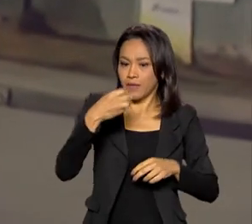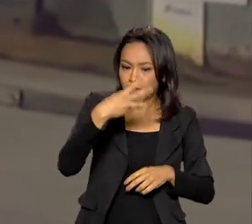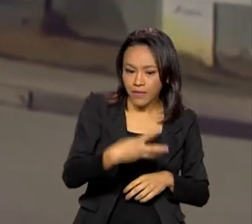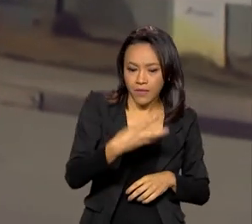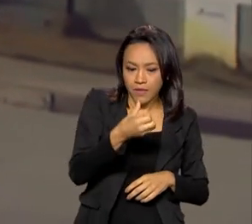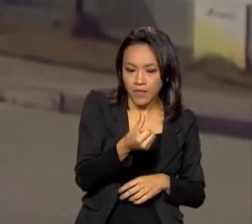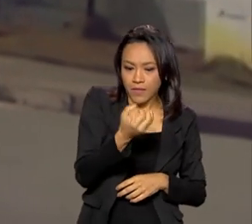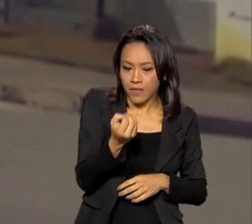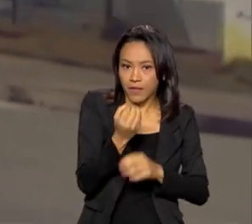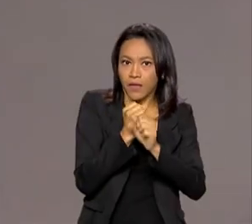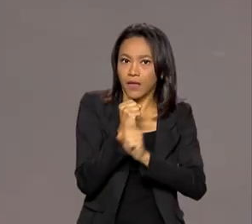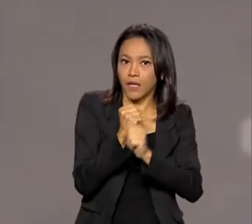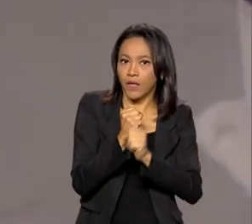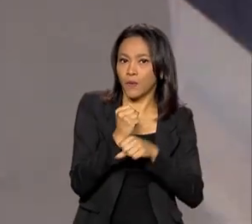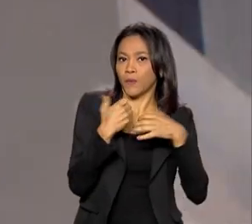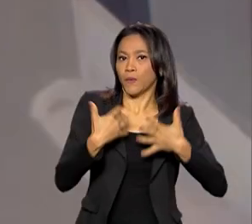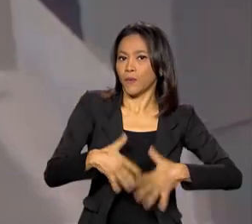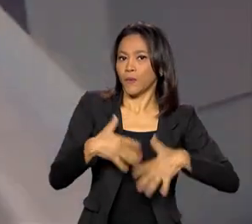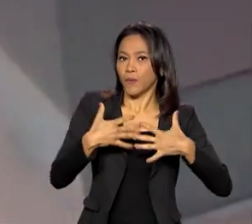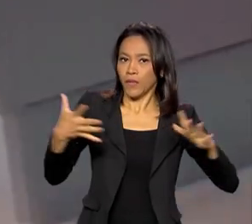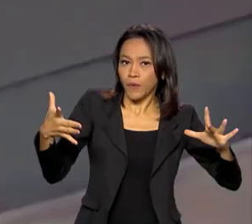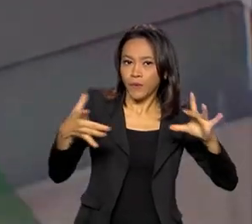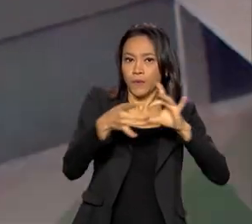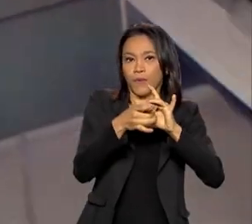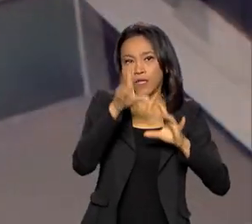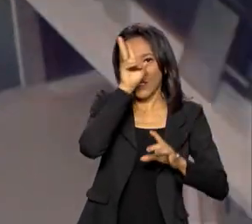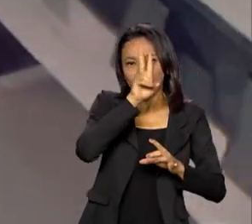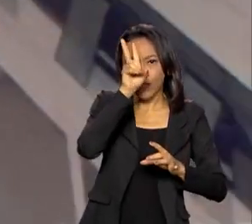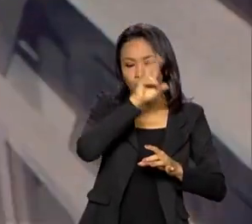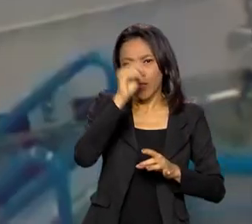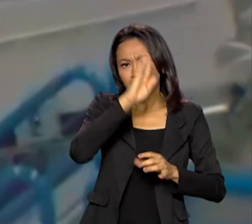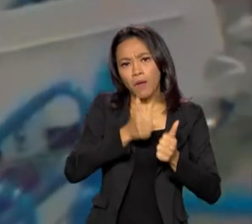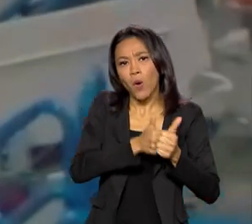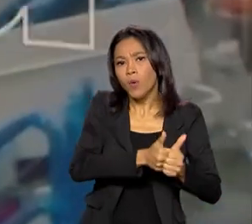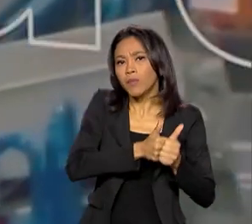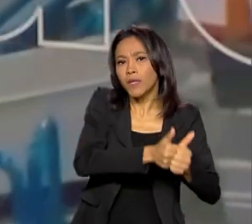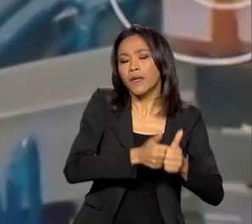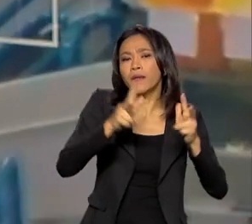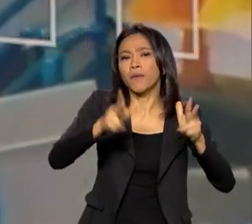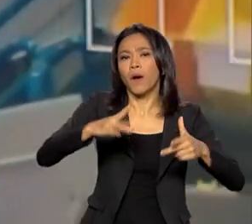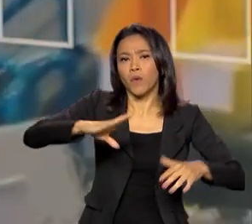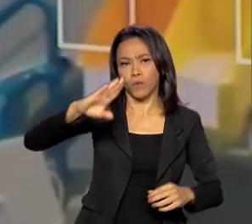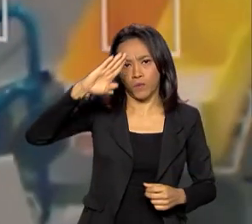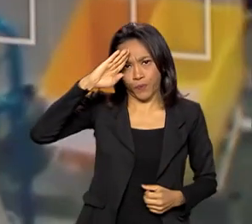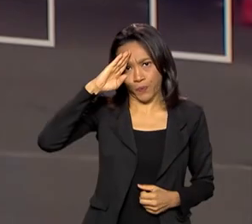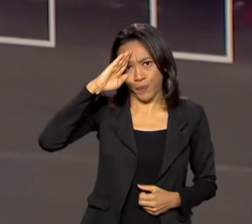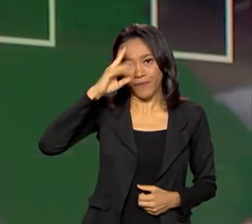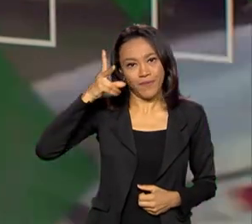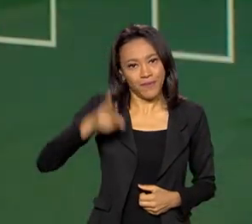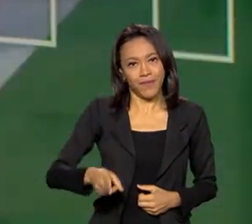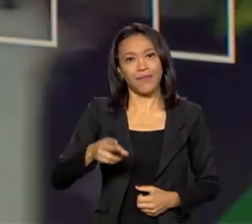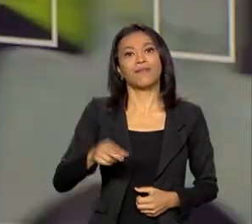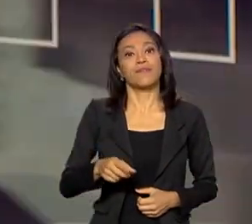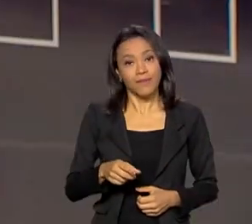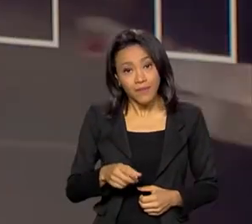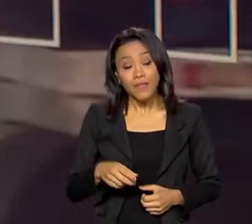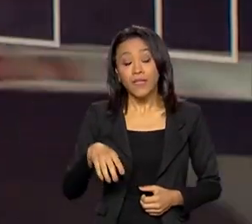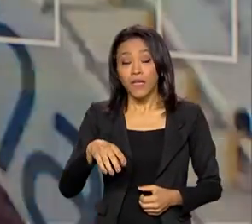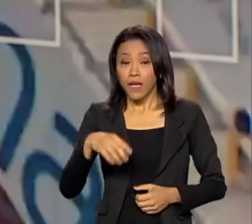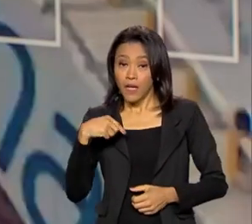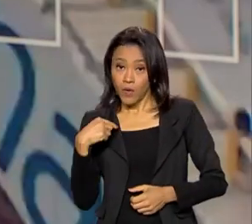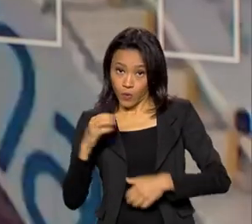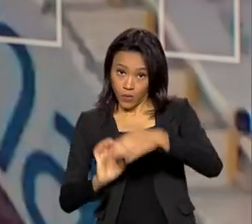que acompanha a própria história do Brasil. Assim como as Forças Armadas também, a nossa instituição é uma